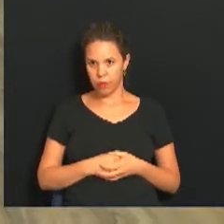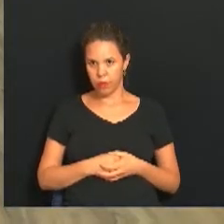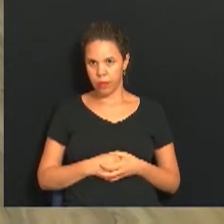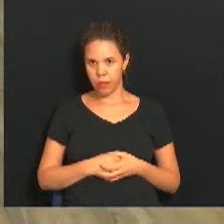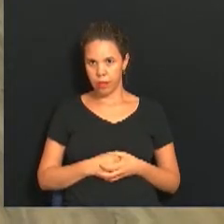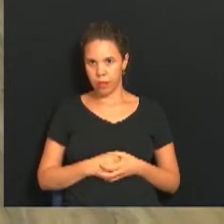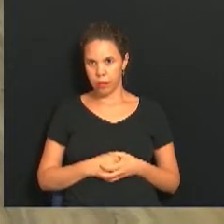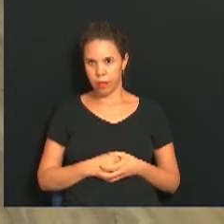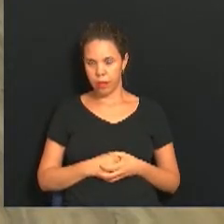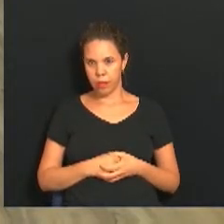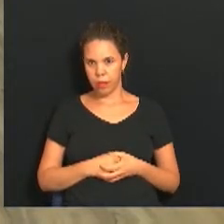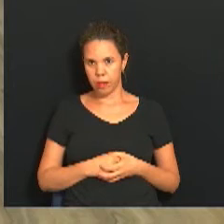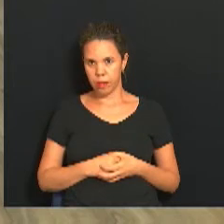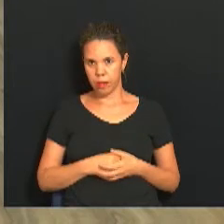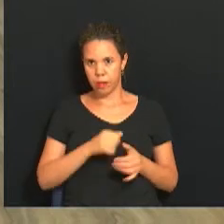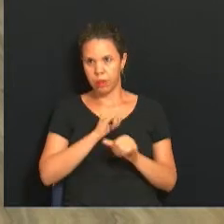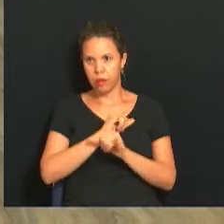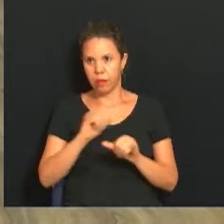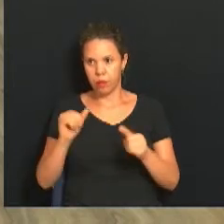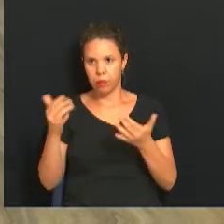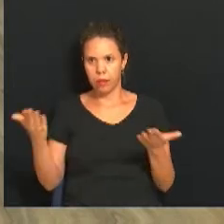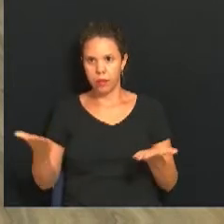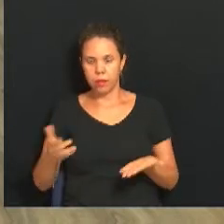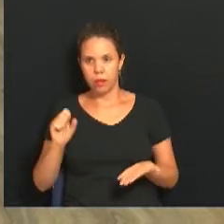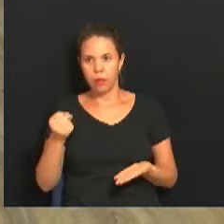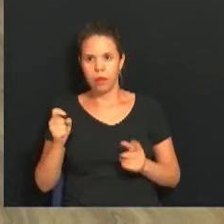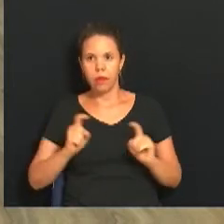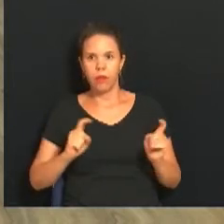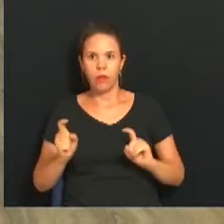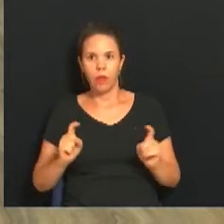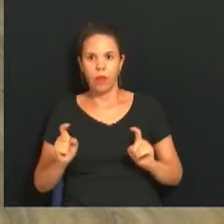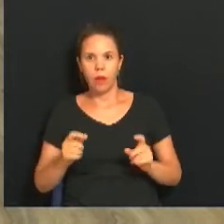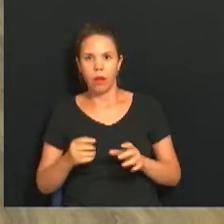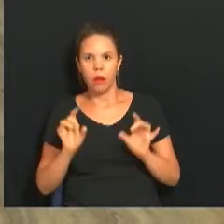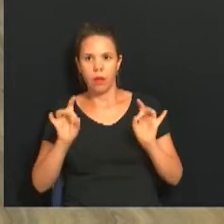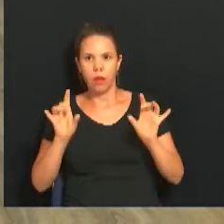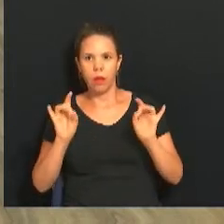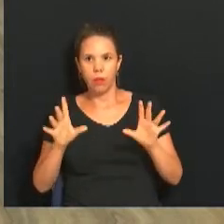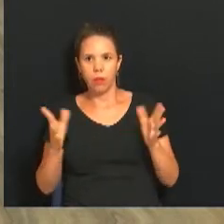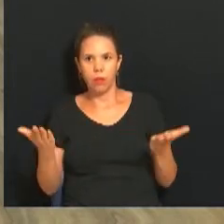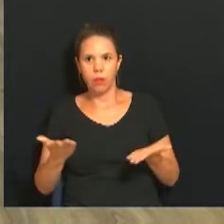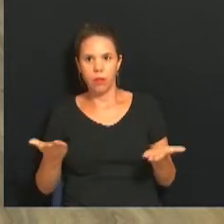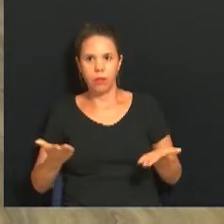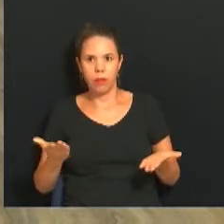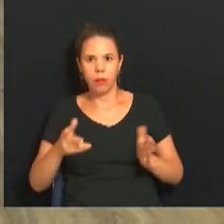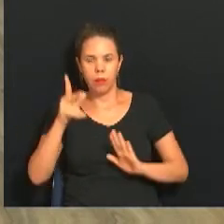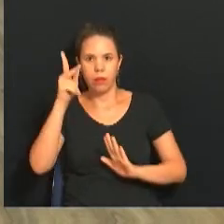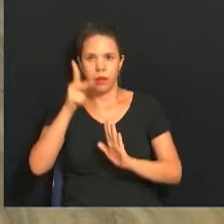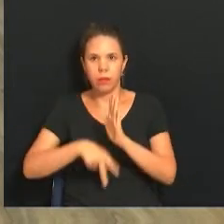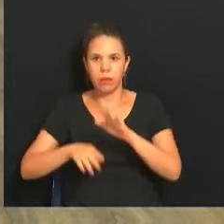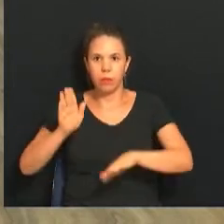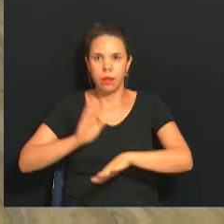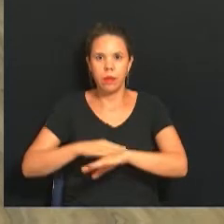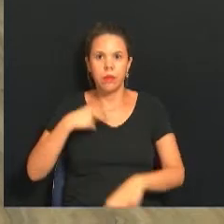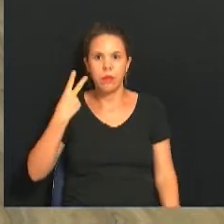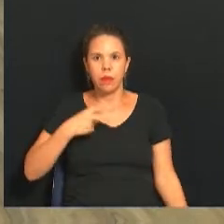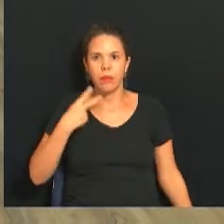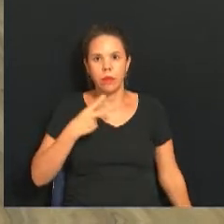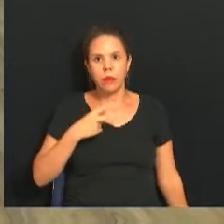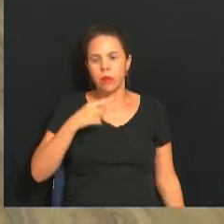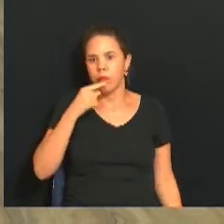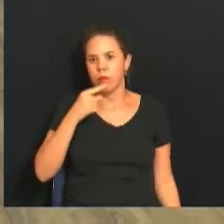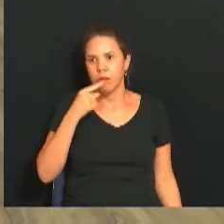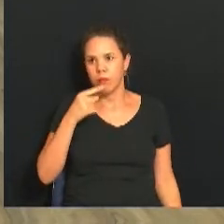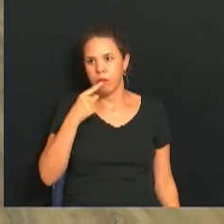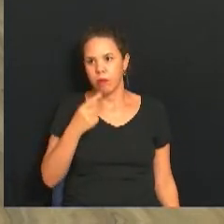E Mirna Abreu, a gente repercute ainda a 8ª reunião extraordinária, agora com um projeto de autoria do vereador Eduardo Magoca.